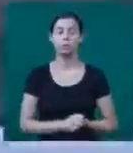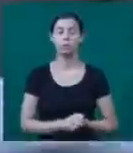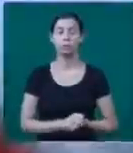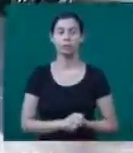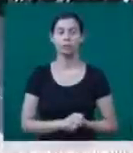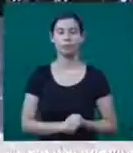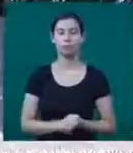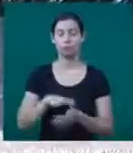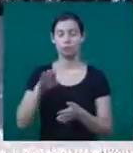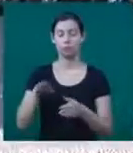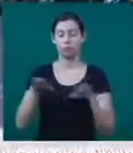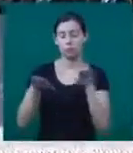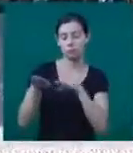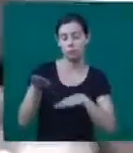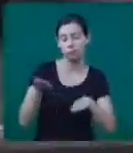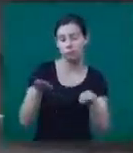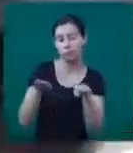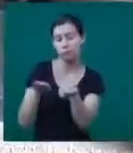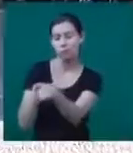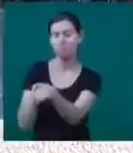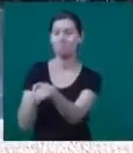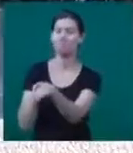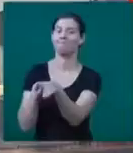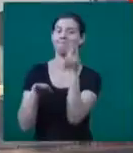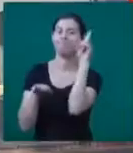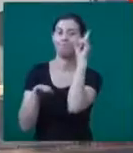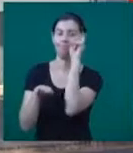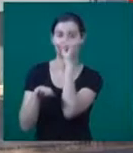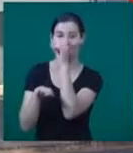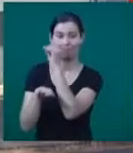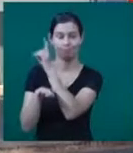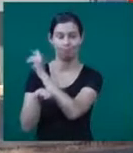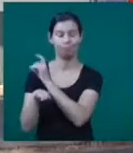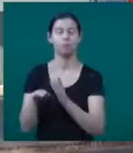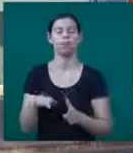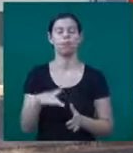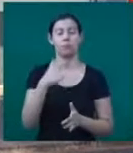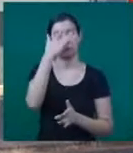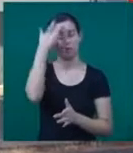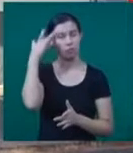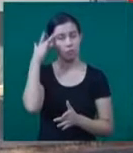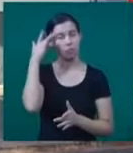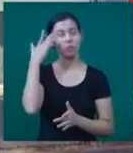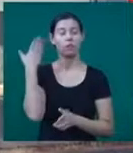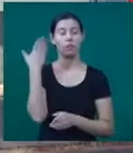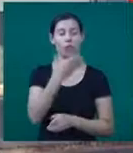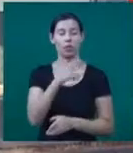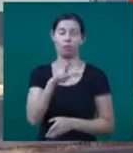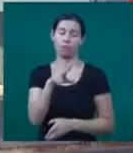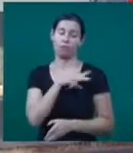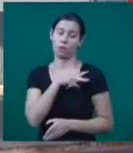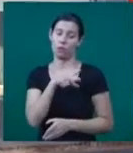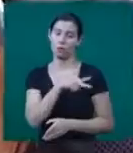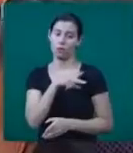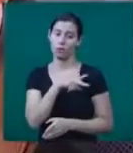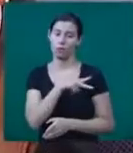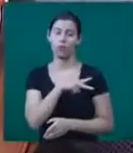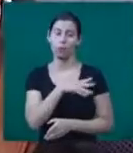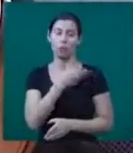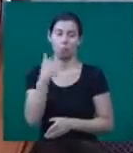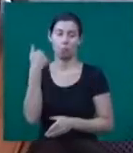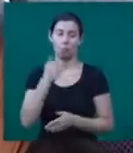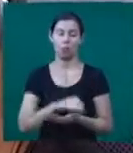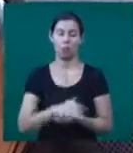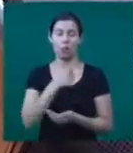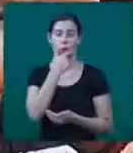Conseguir vagas para estacionar é uma missão nada simples. Tem gente que prefere parar em estacionamentos privados.